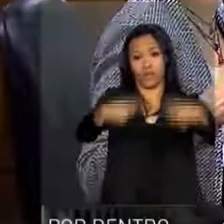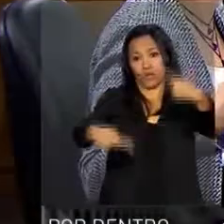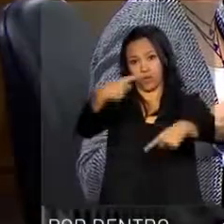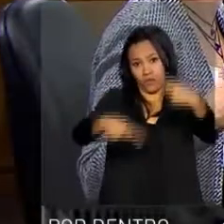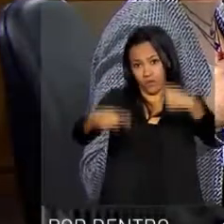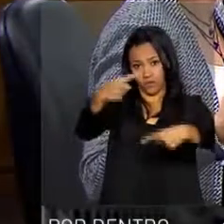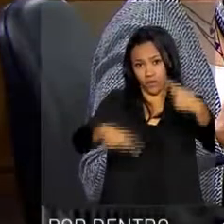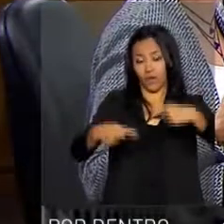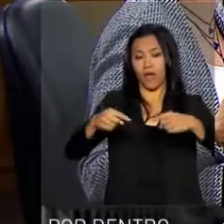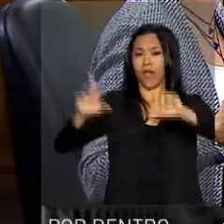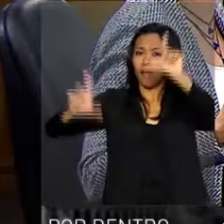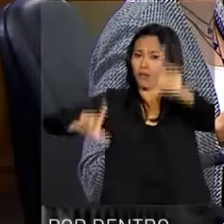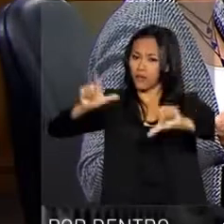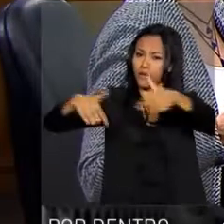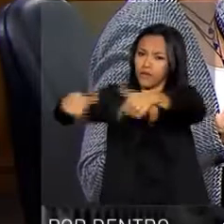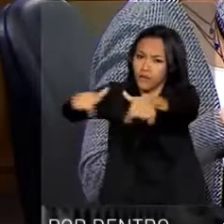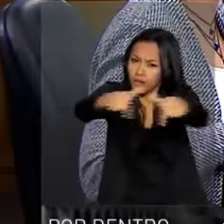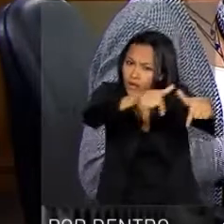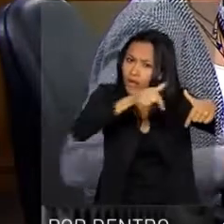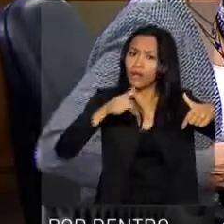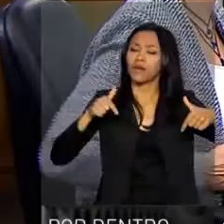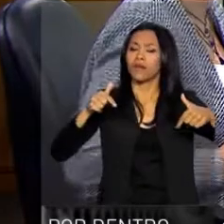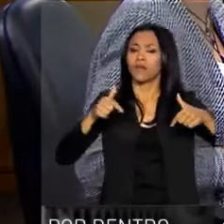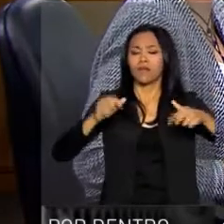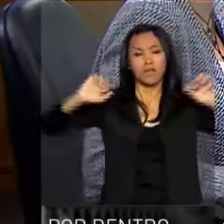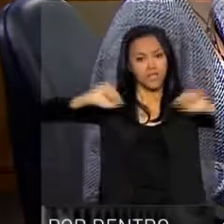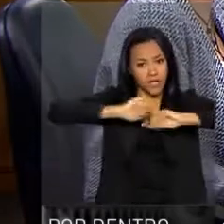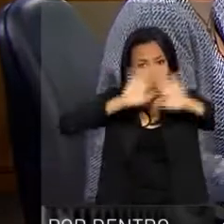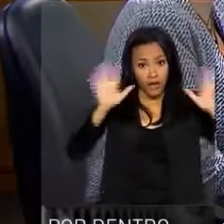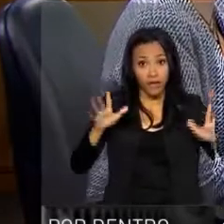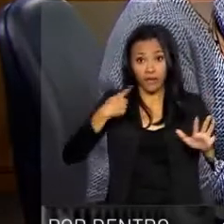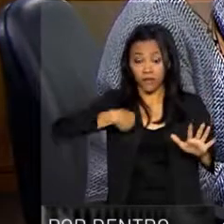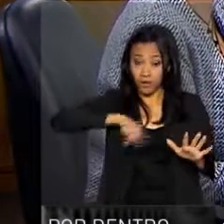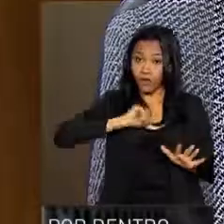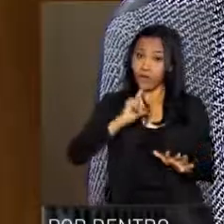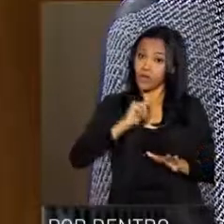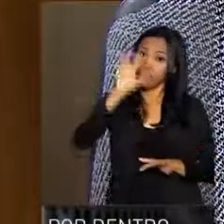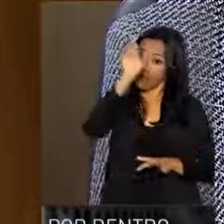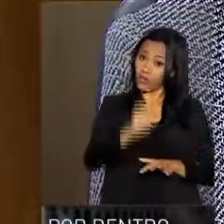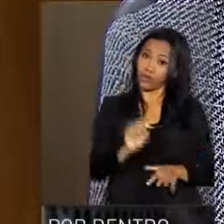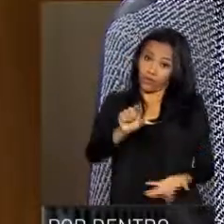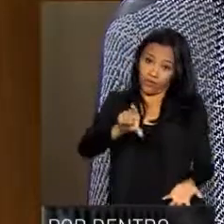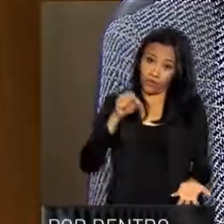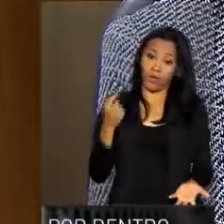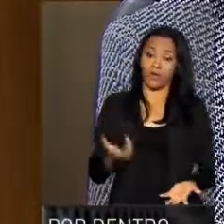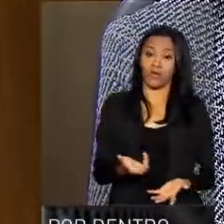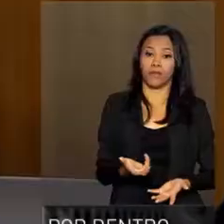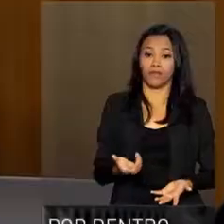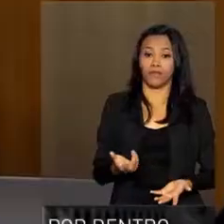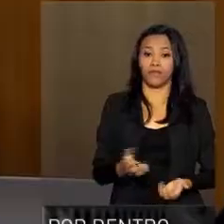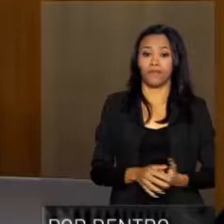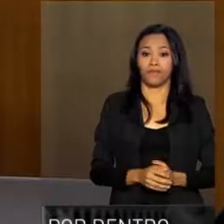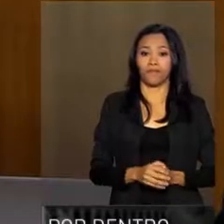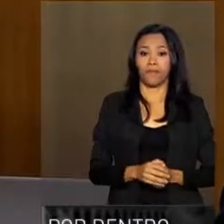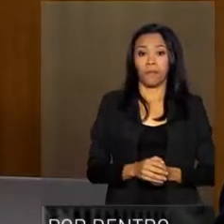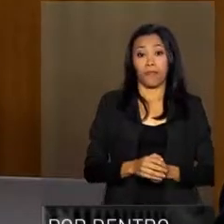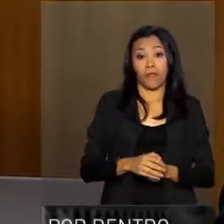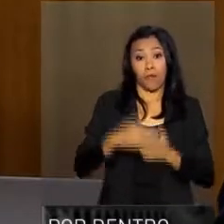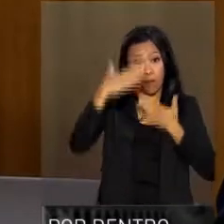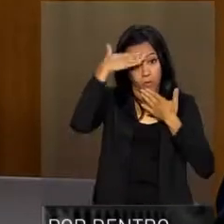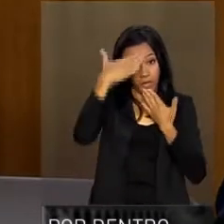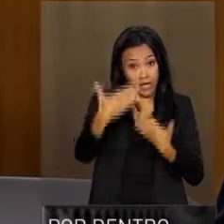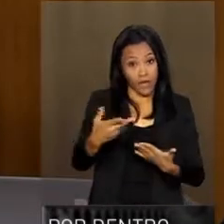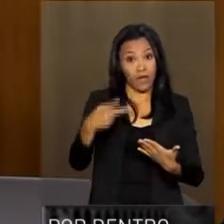a mídia trabalhando intensificando para que deixar bem claro que nós temos direito de escolha gustavo vitorino obrigada pela sua